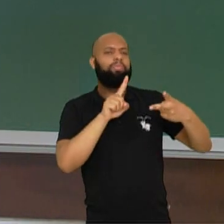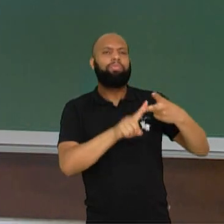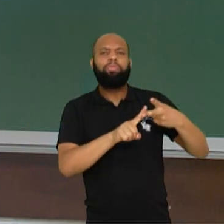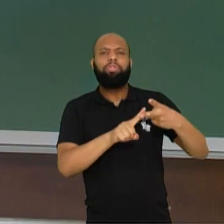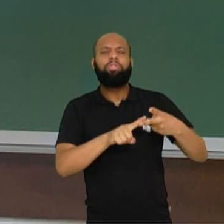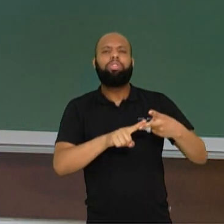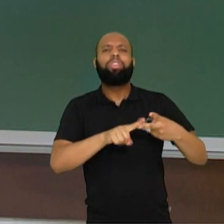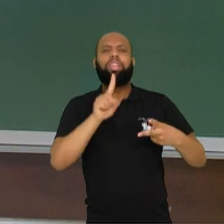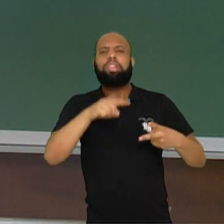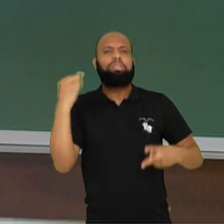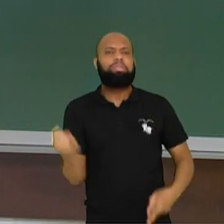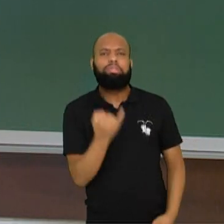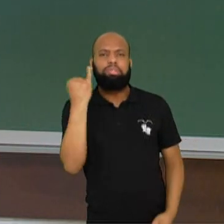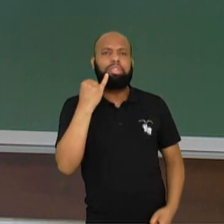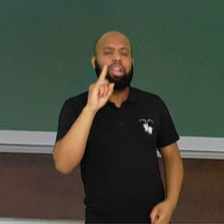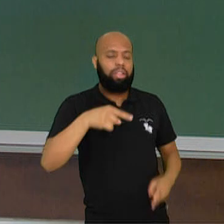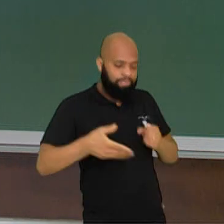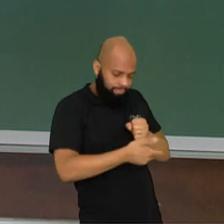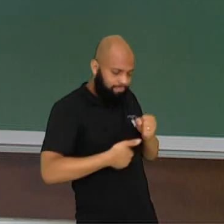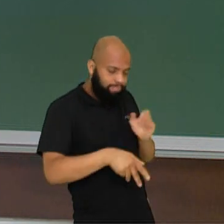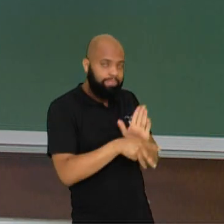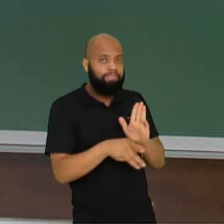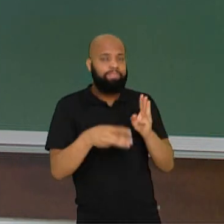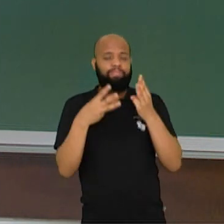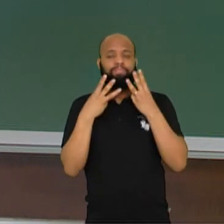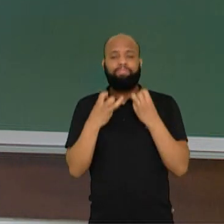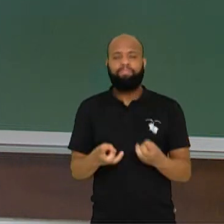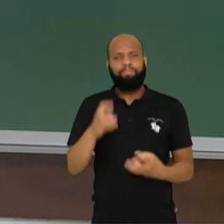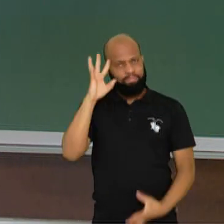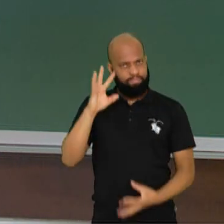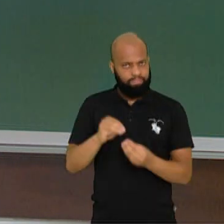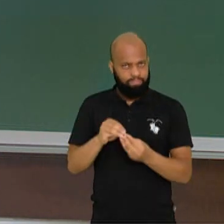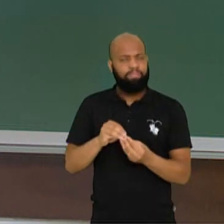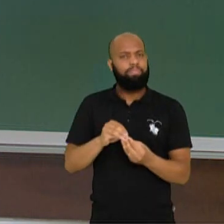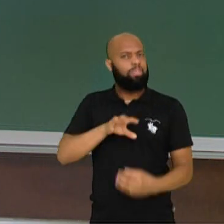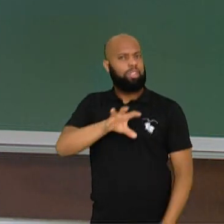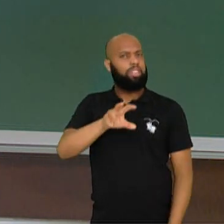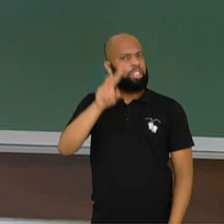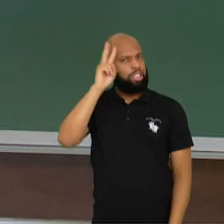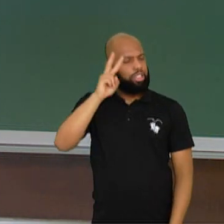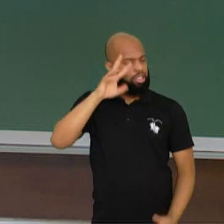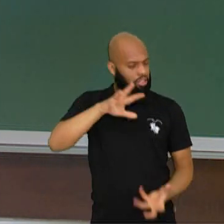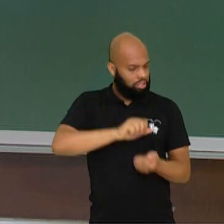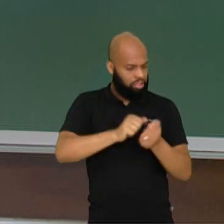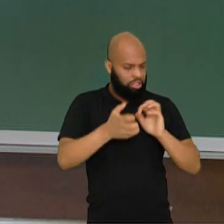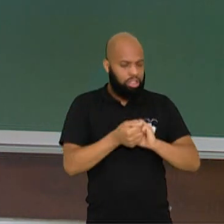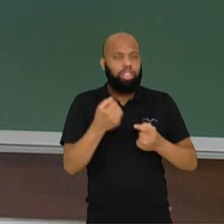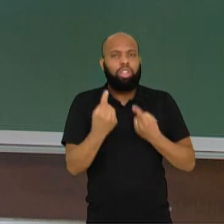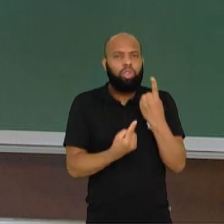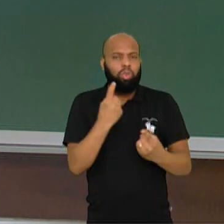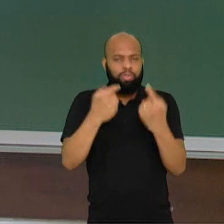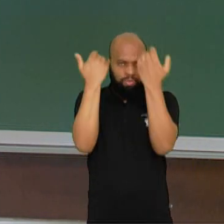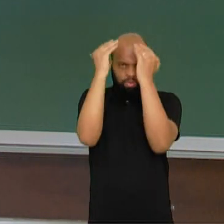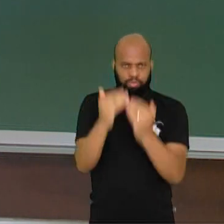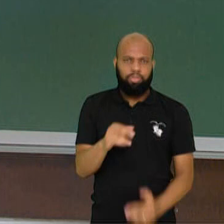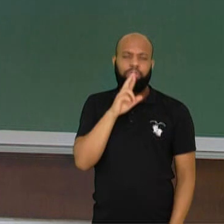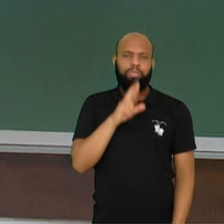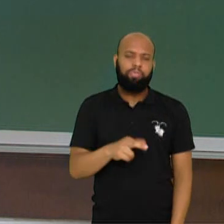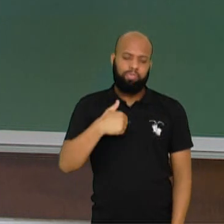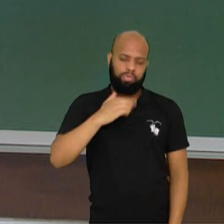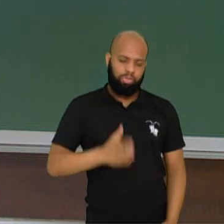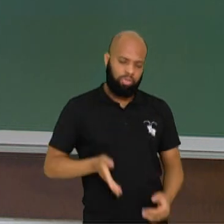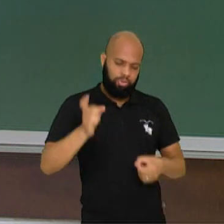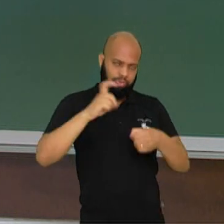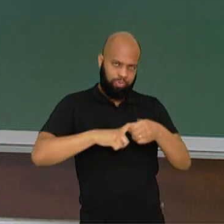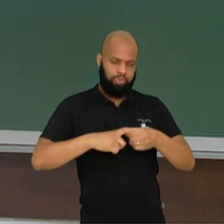é fundamento daquilo que Marx compreende como materialismo histórico dialético? Analisem as